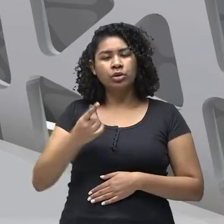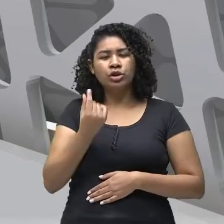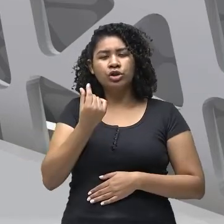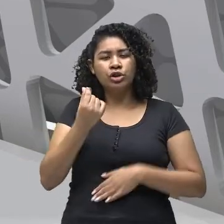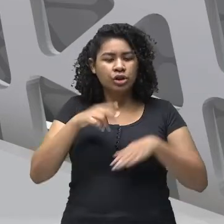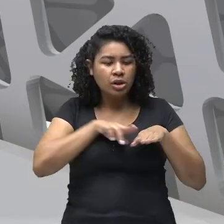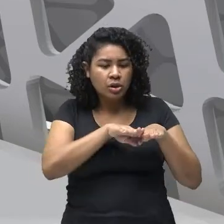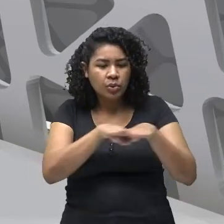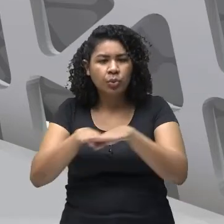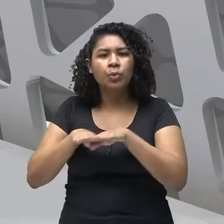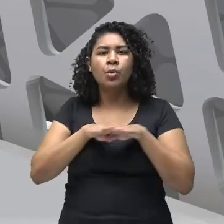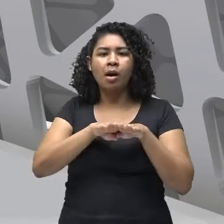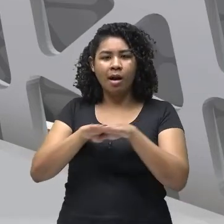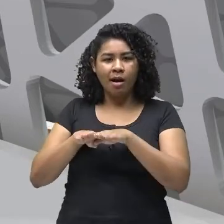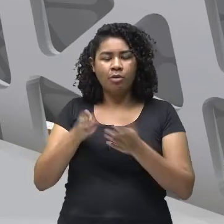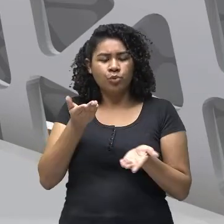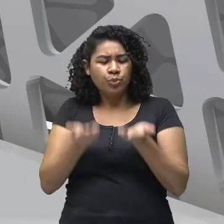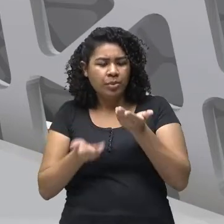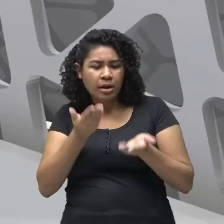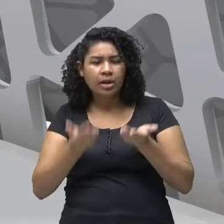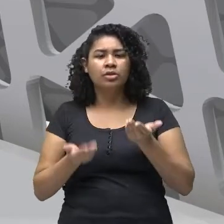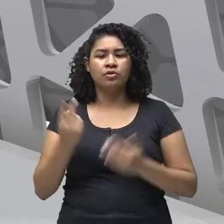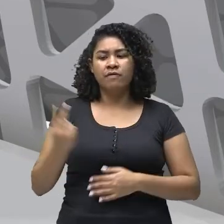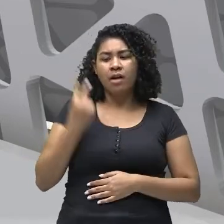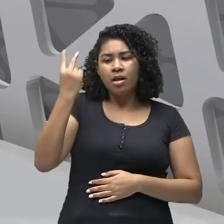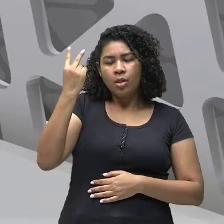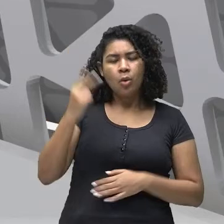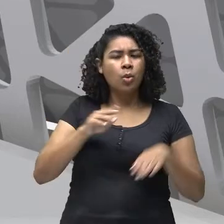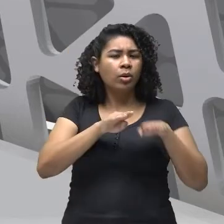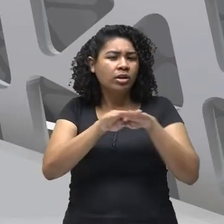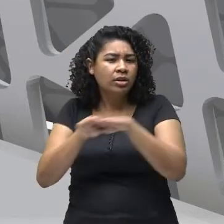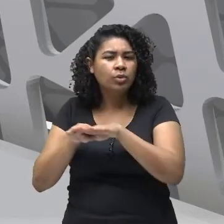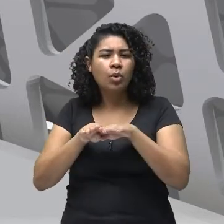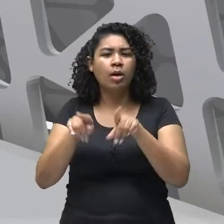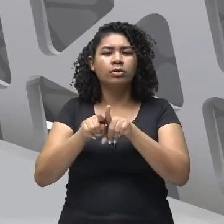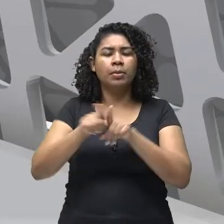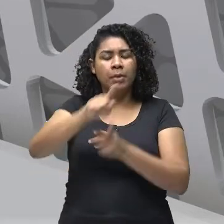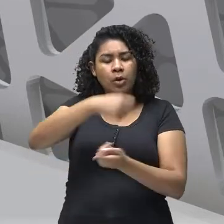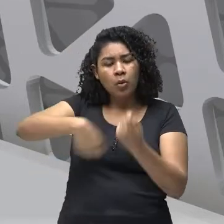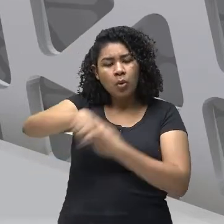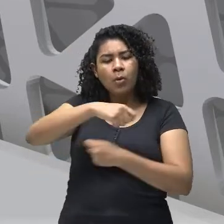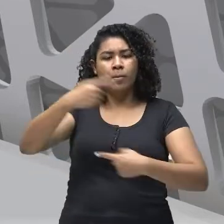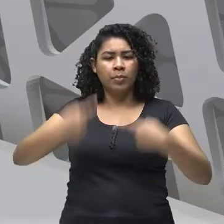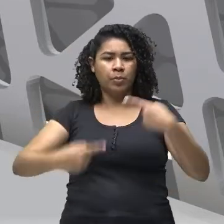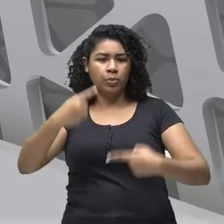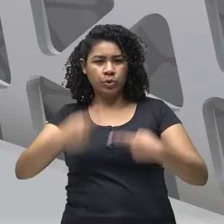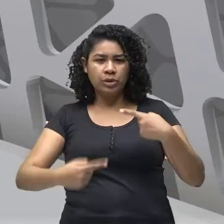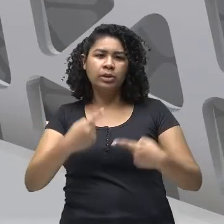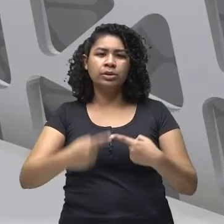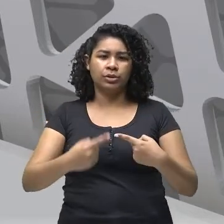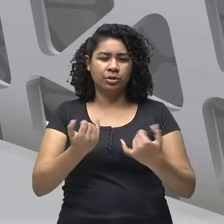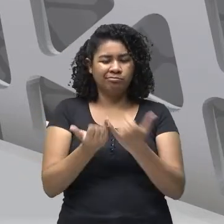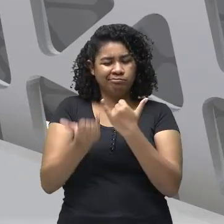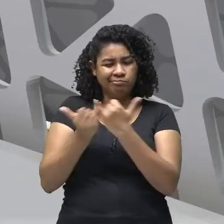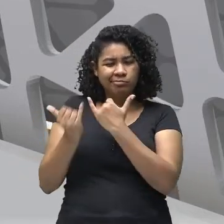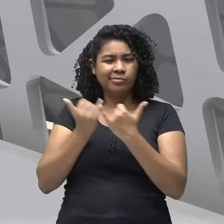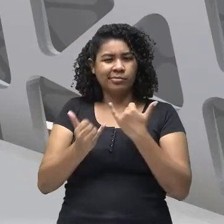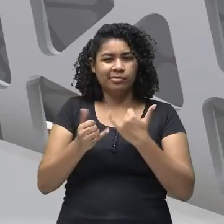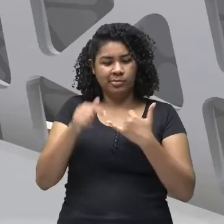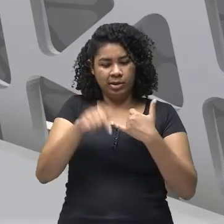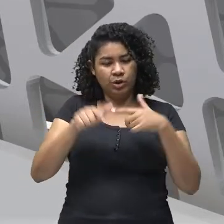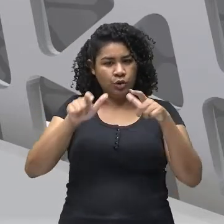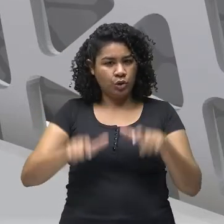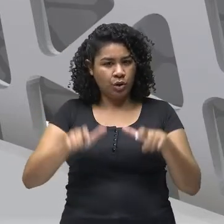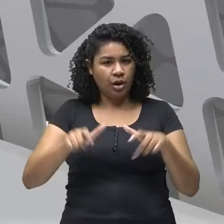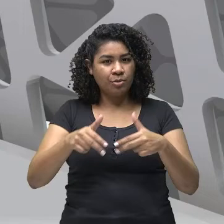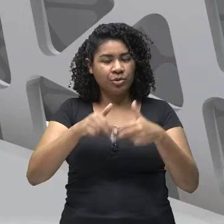né, unidade de pesos e medidas e outras questões econômicas e políticas que são semelhantes em todo aquele território, vai dar esse